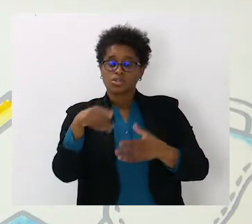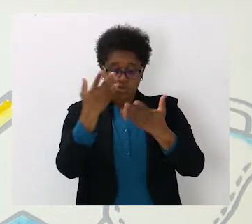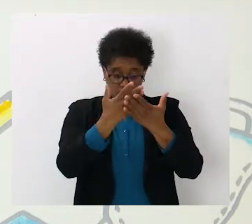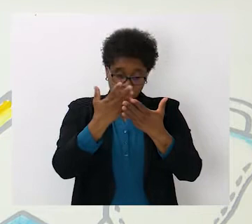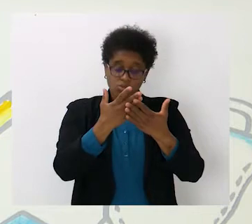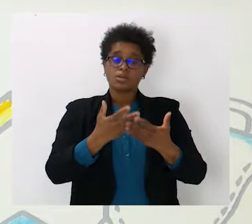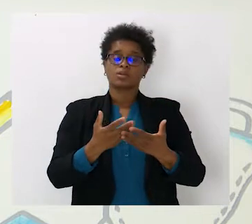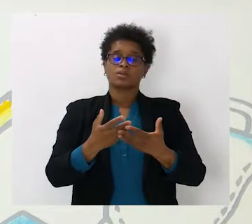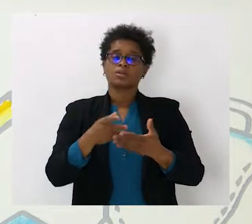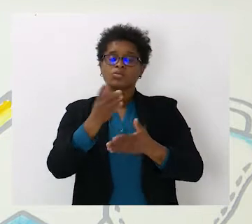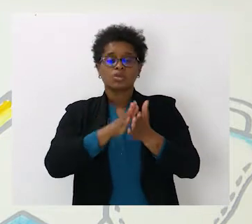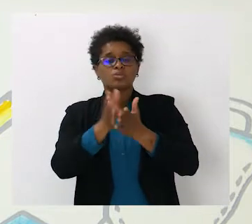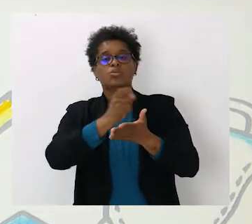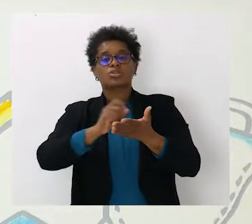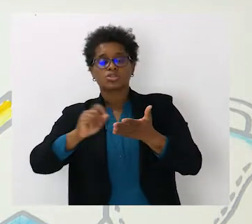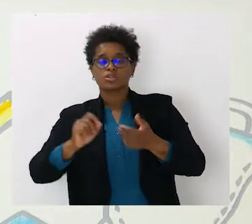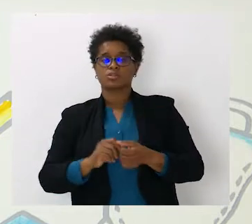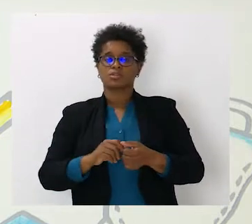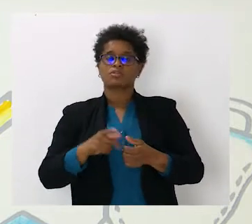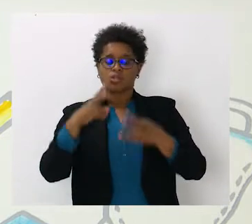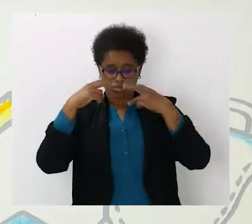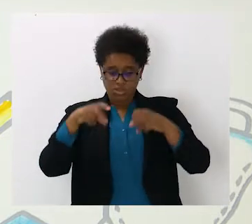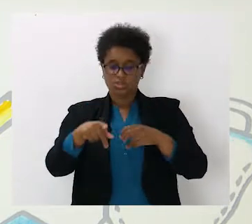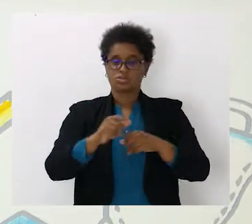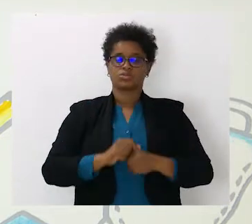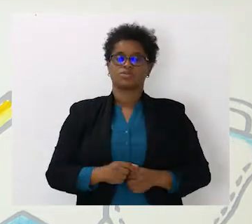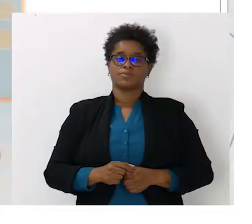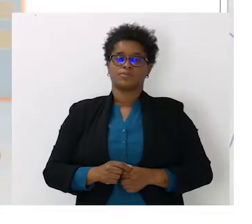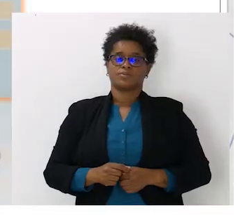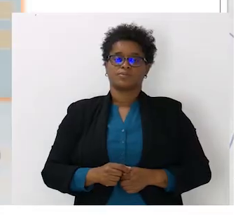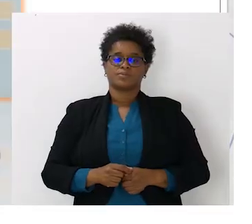estudando, usando o que? A escrita. Portanto, pesquisa sobre isso.